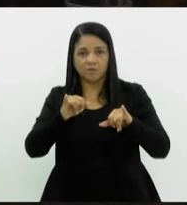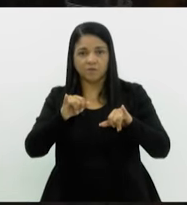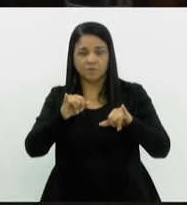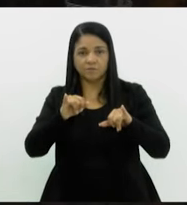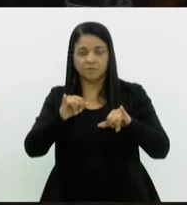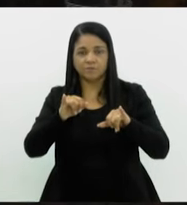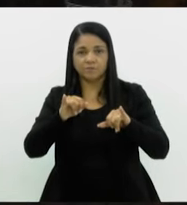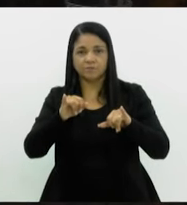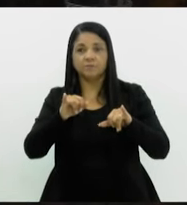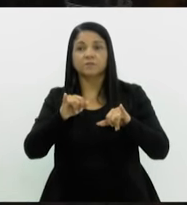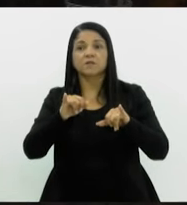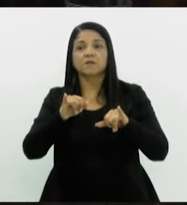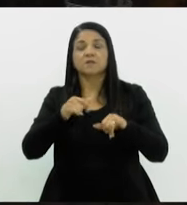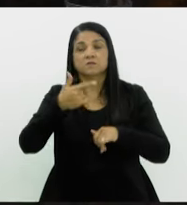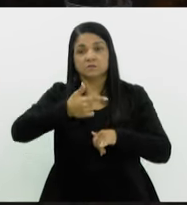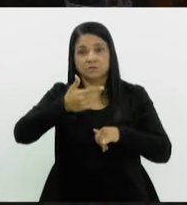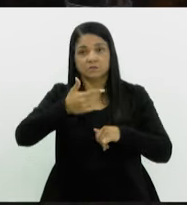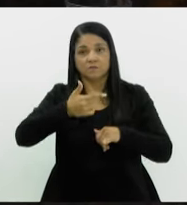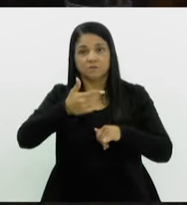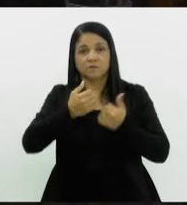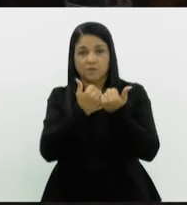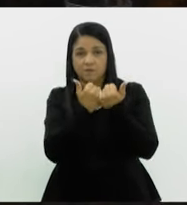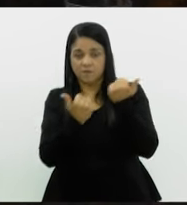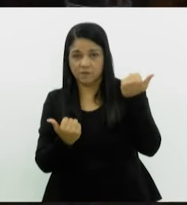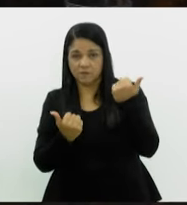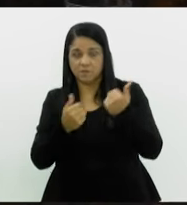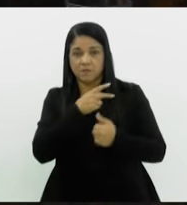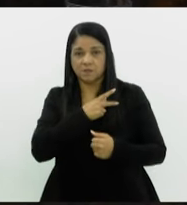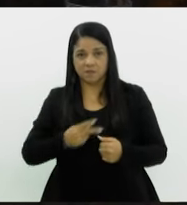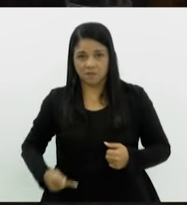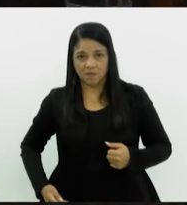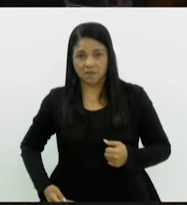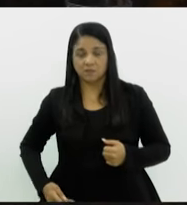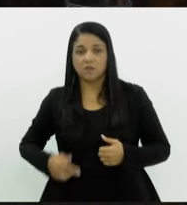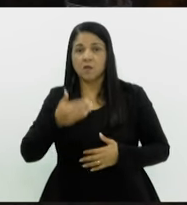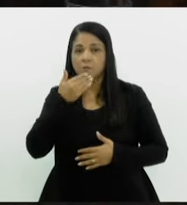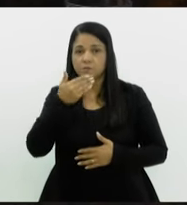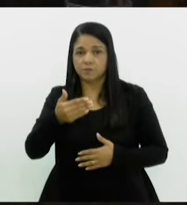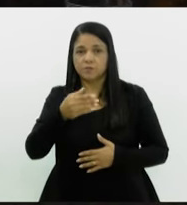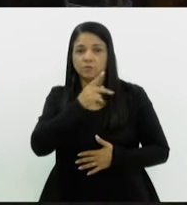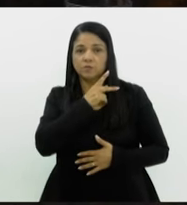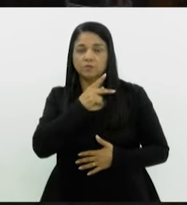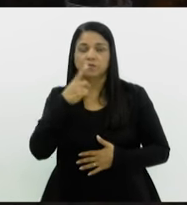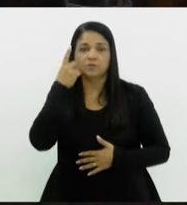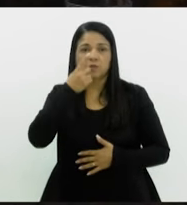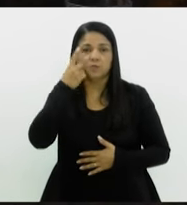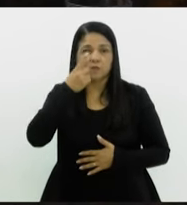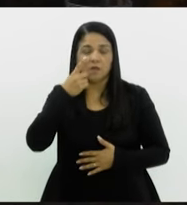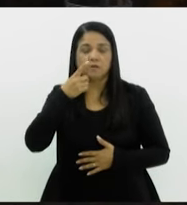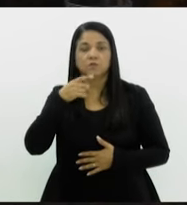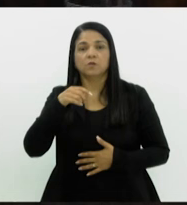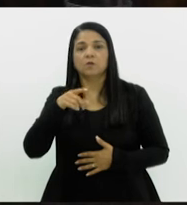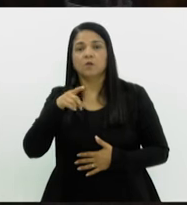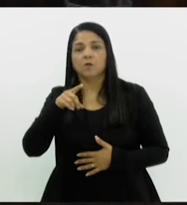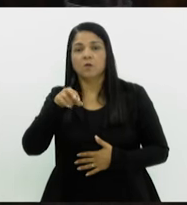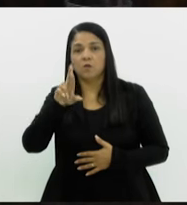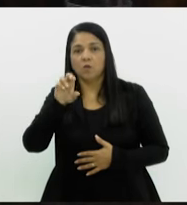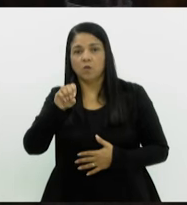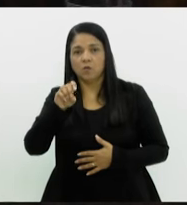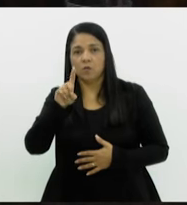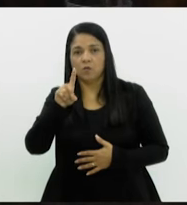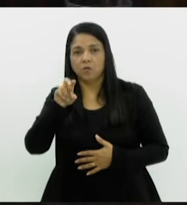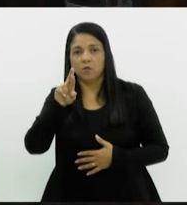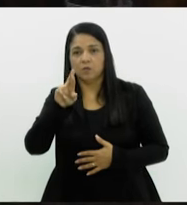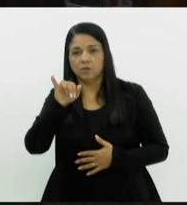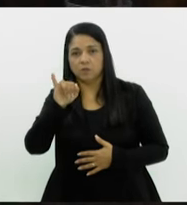segunda vice-presidência e a pedido do nosso presidente, o deputado Rodrigo Bacelar, eu recebi